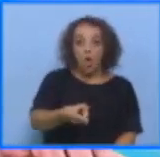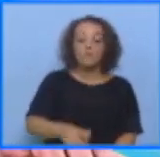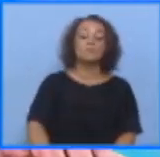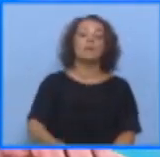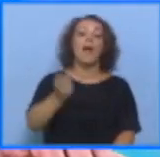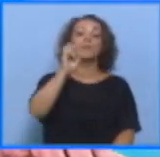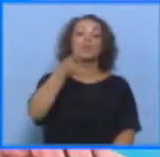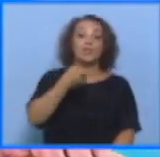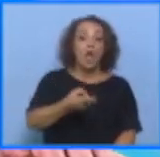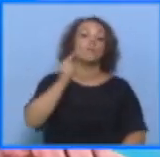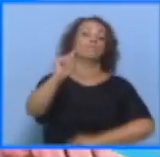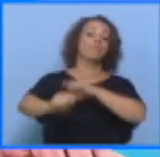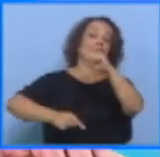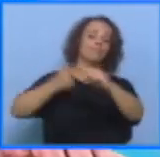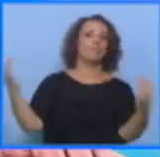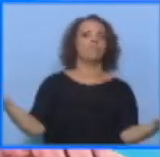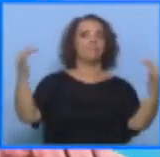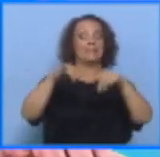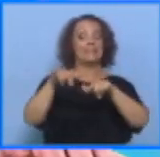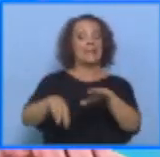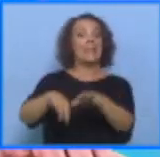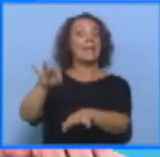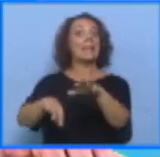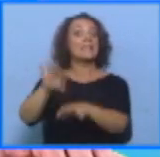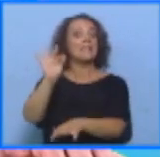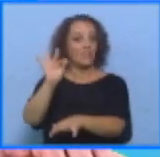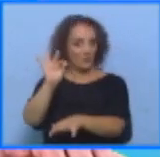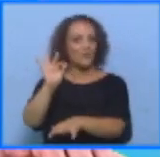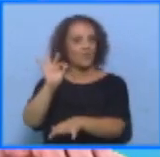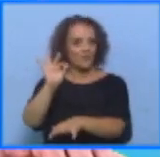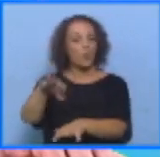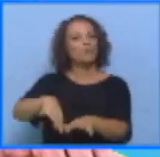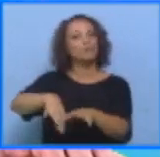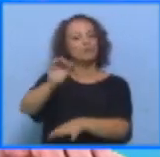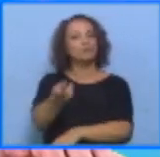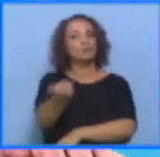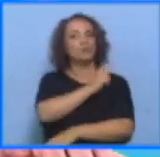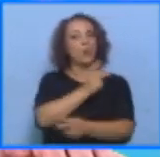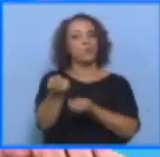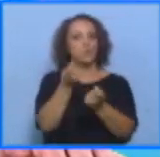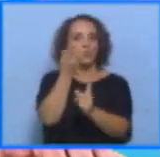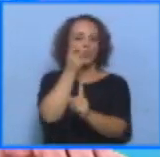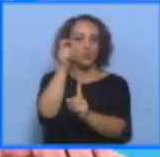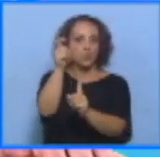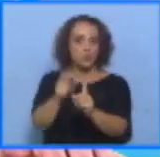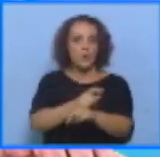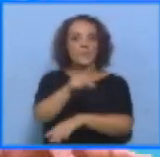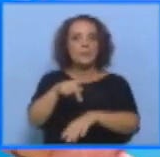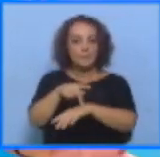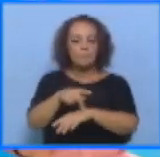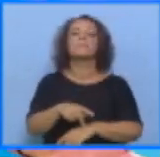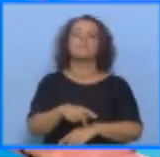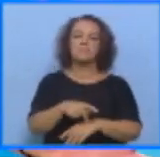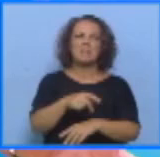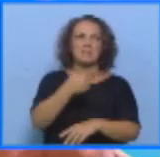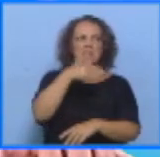geral eletivo. Este era eletivo, era para eleger um mestre da ordem. Um filipino, 51 anos. Foi 51